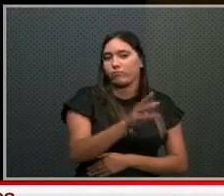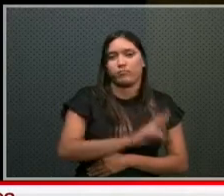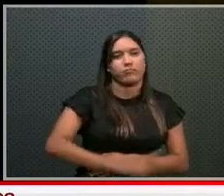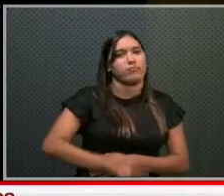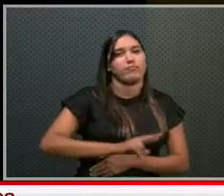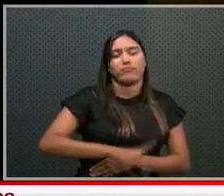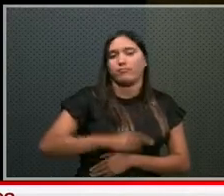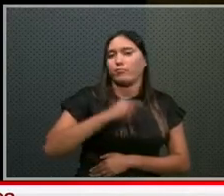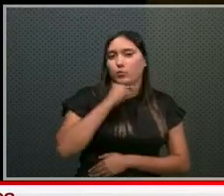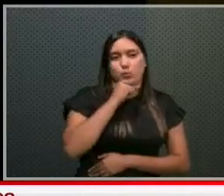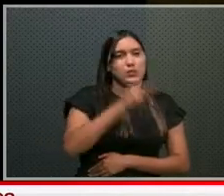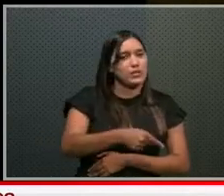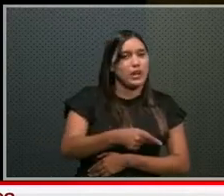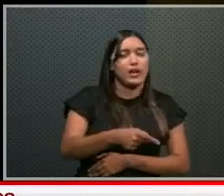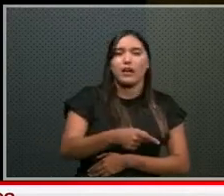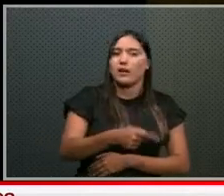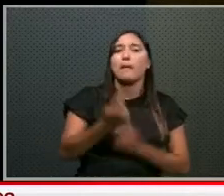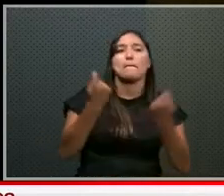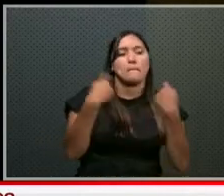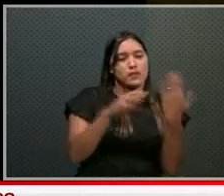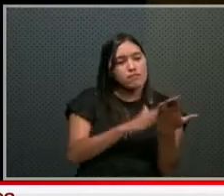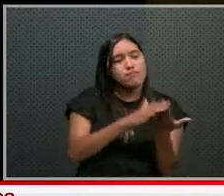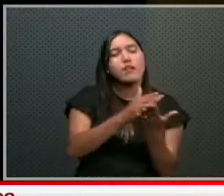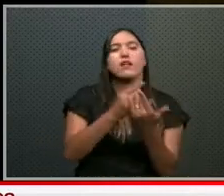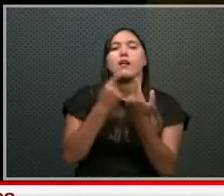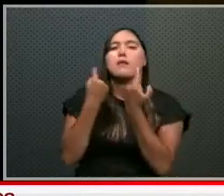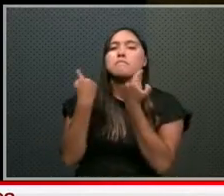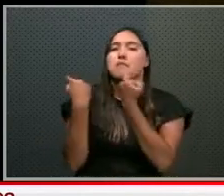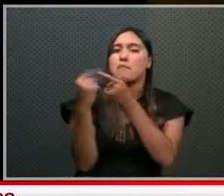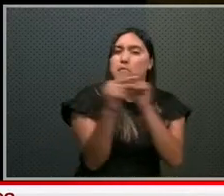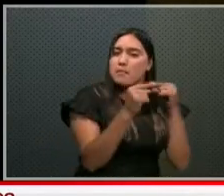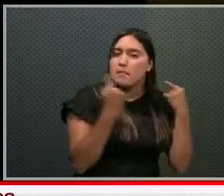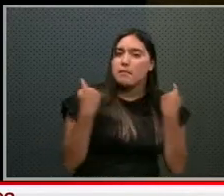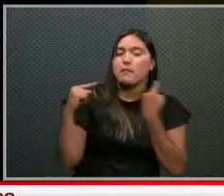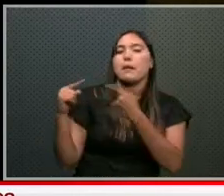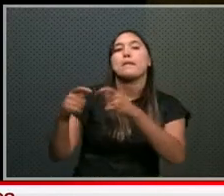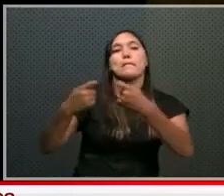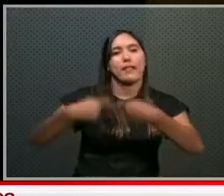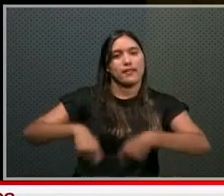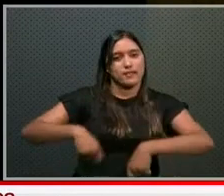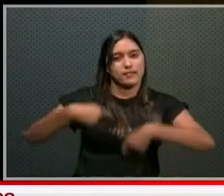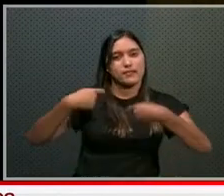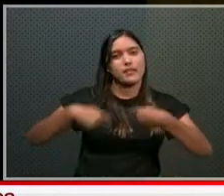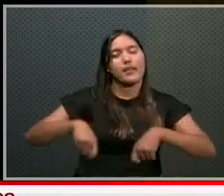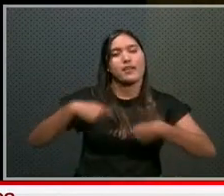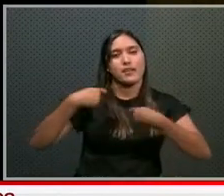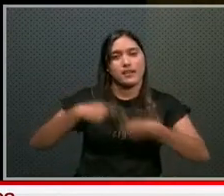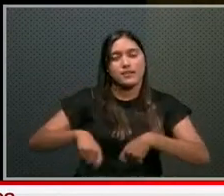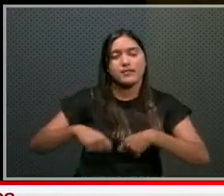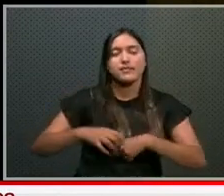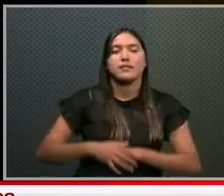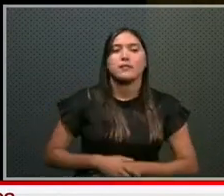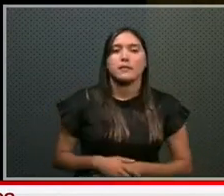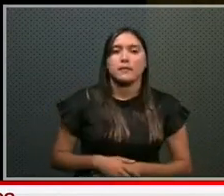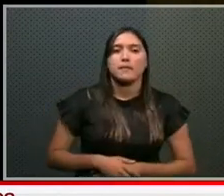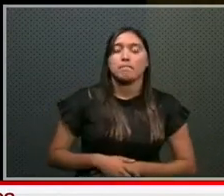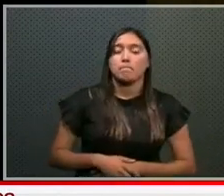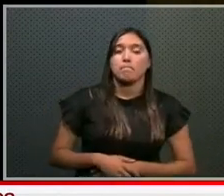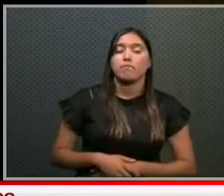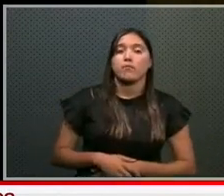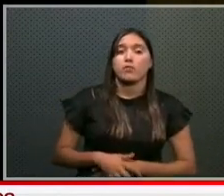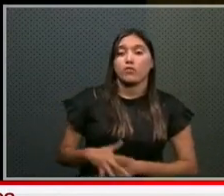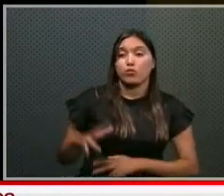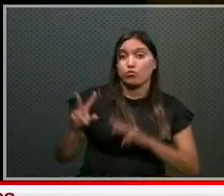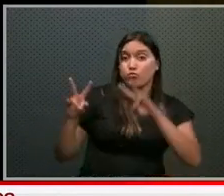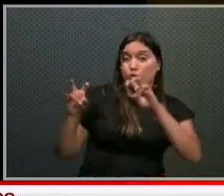em colocarmos para discussão Porque elas precisam ser definitivamente sabe Adilson incorporadas nas discussões